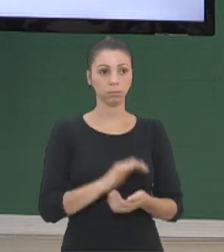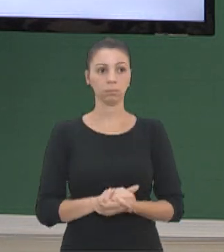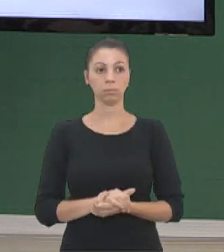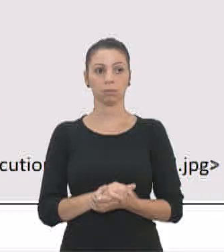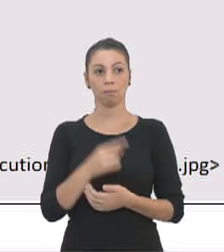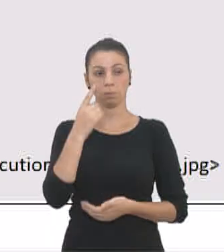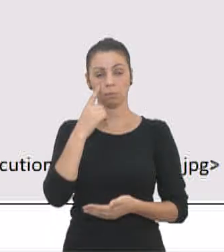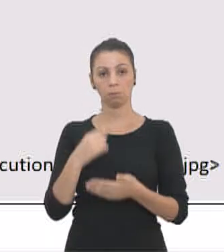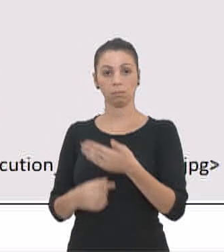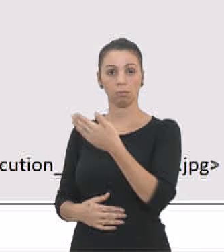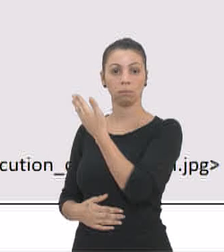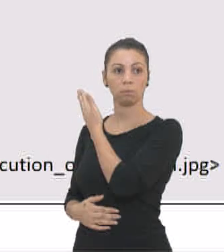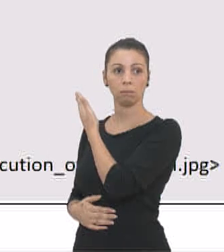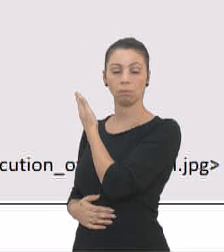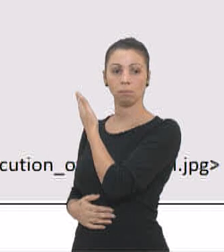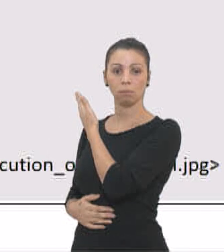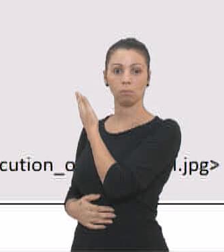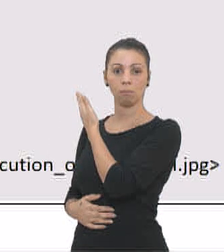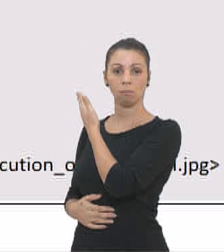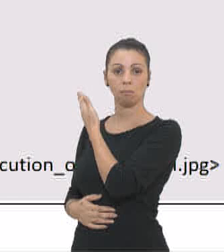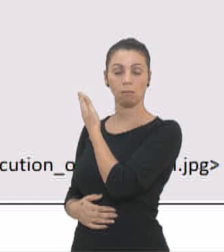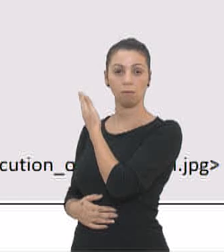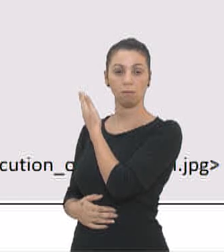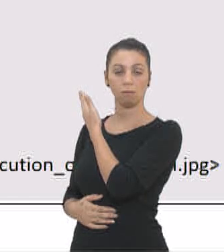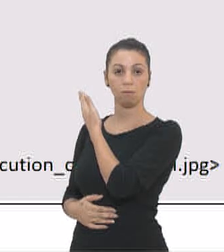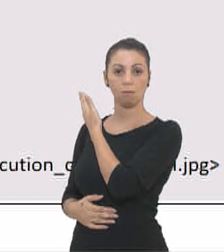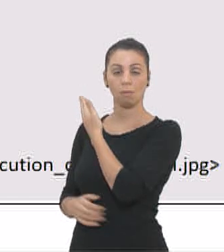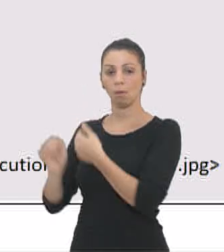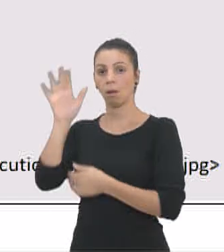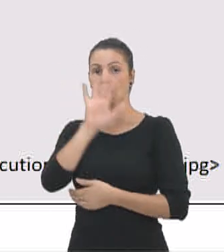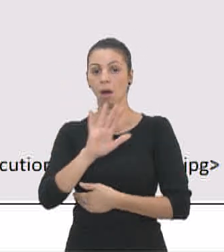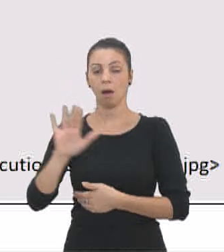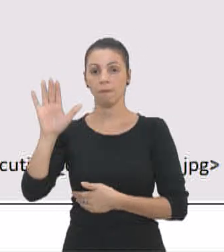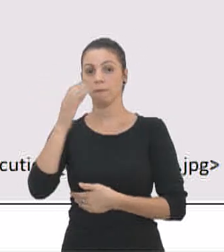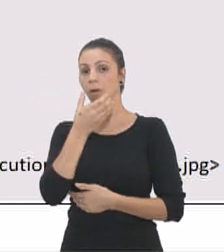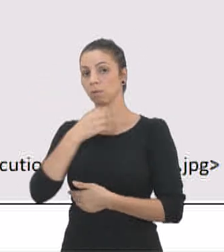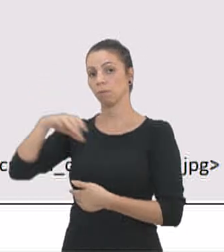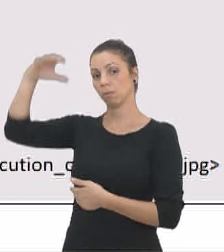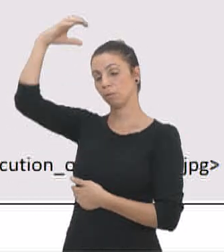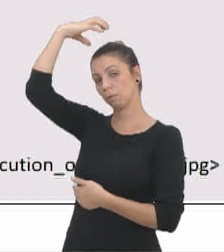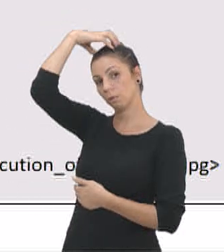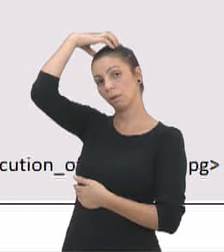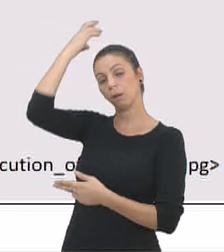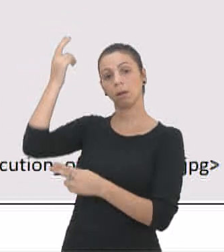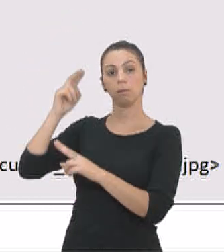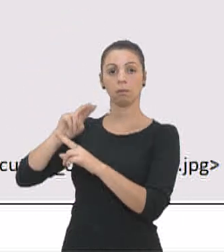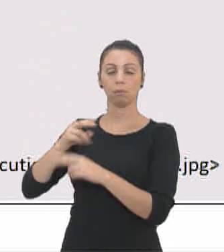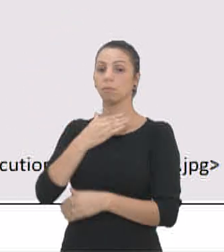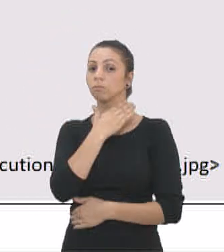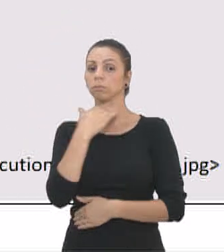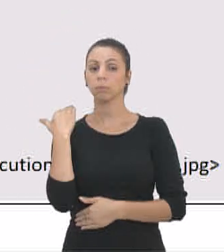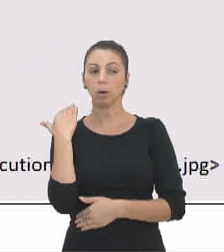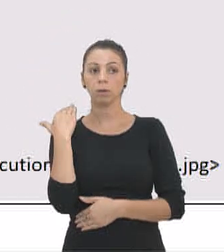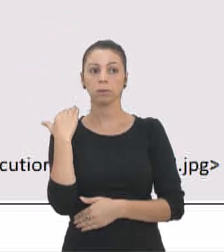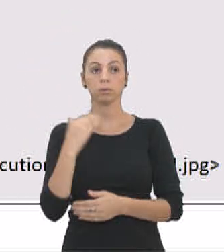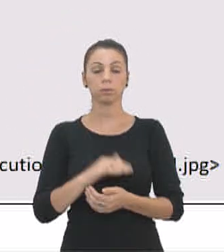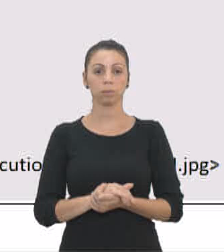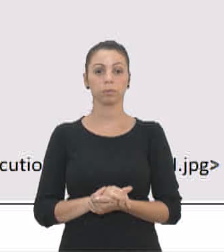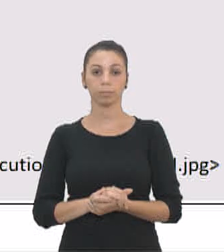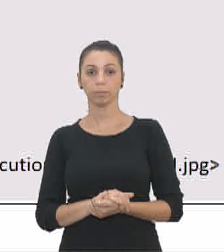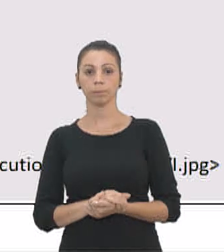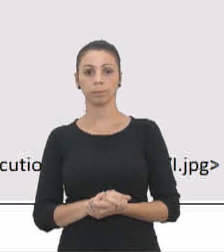A execução aí de Luís XVI na Praça da Concórdia. E depois de ser